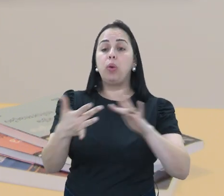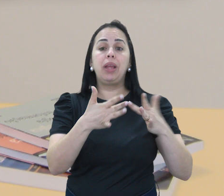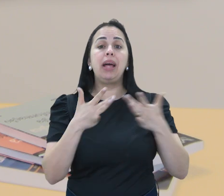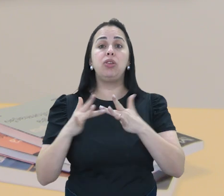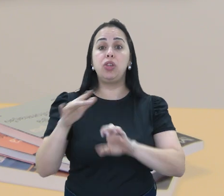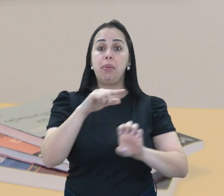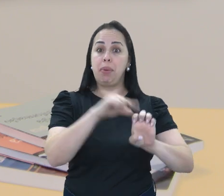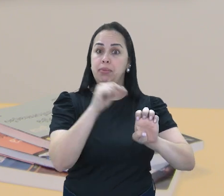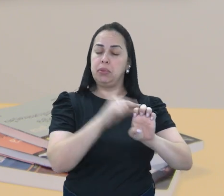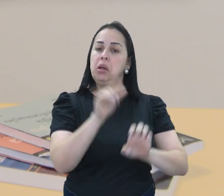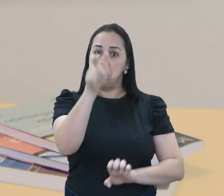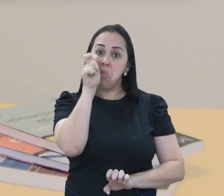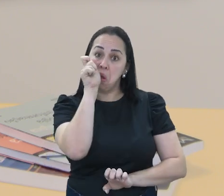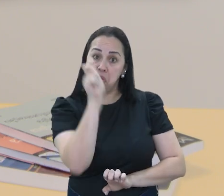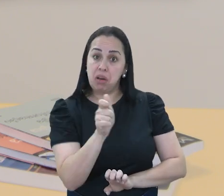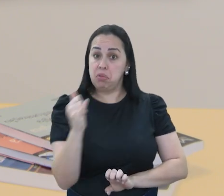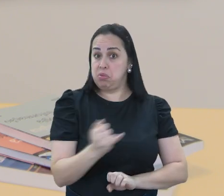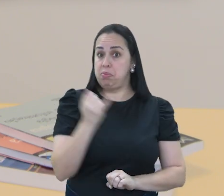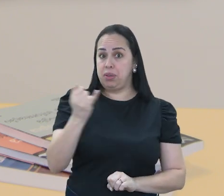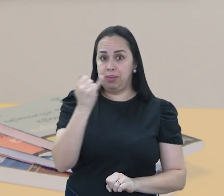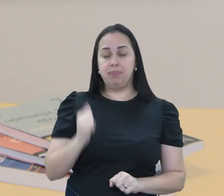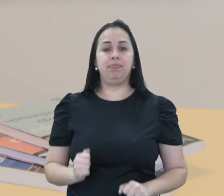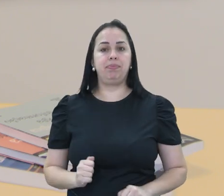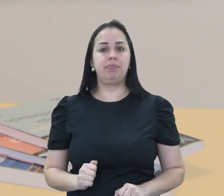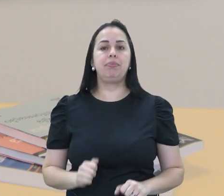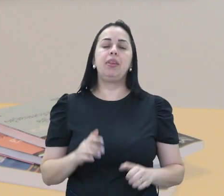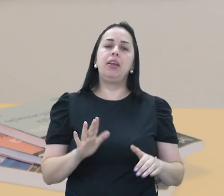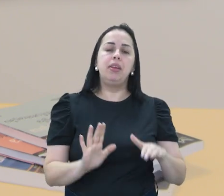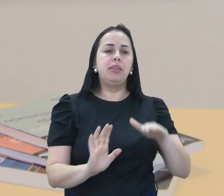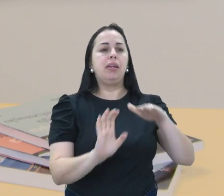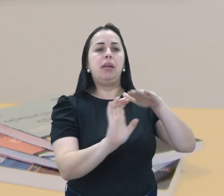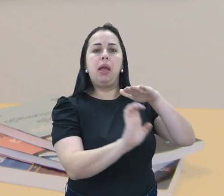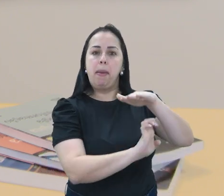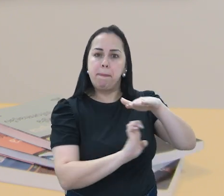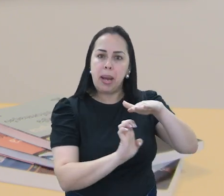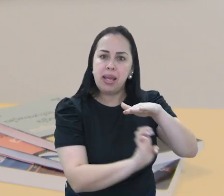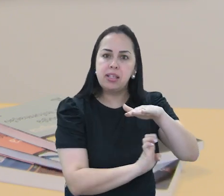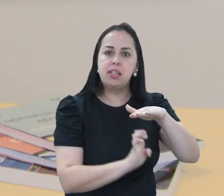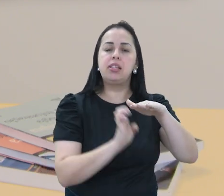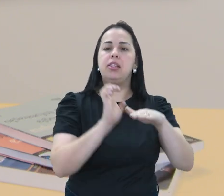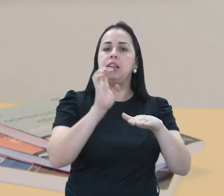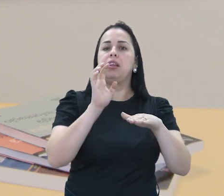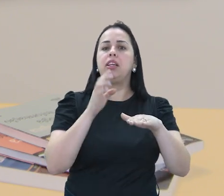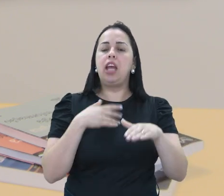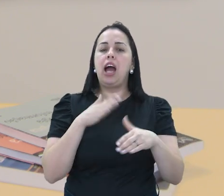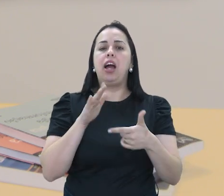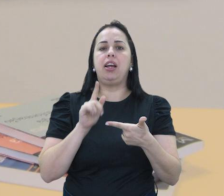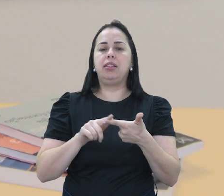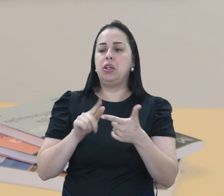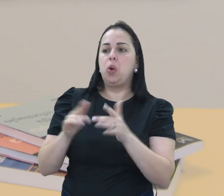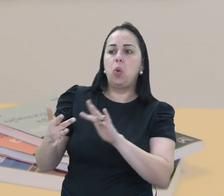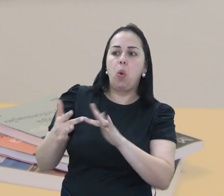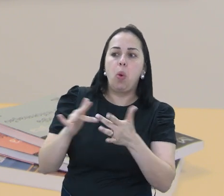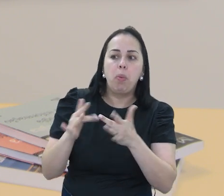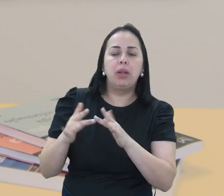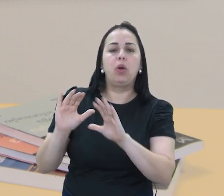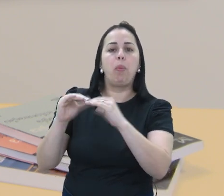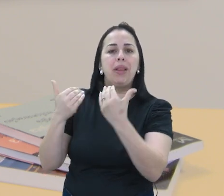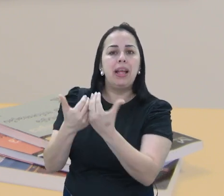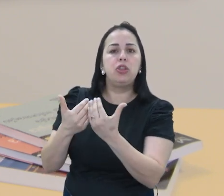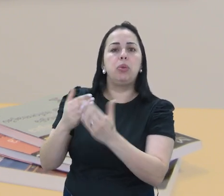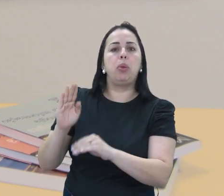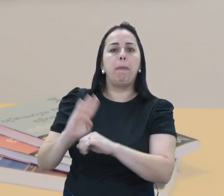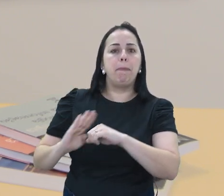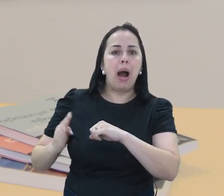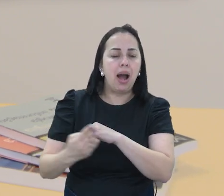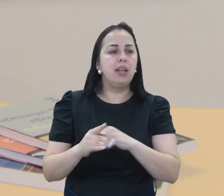empreendedoras. Esse é um assunto interessante e importante. Incubadoras, centros de inovação, comunidades de